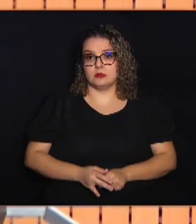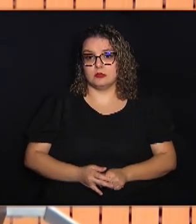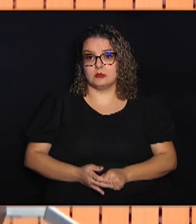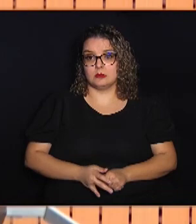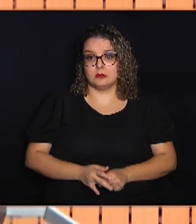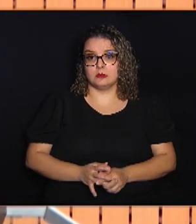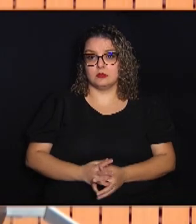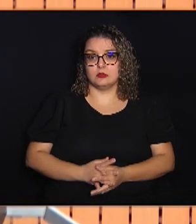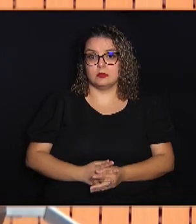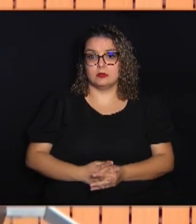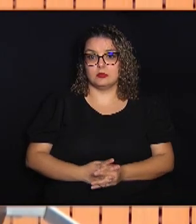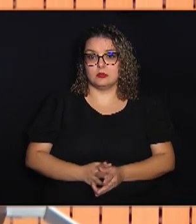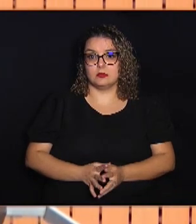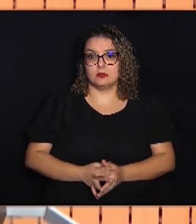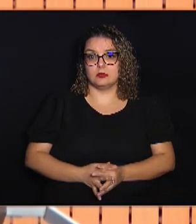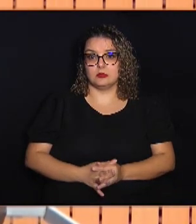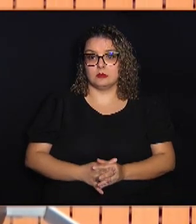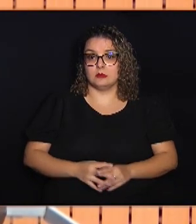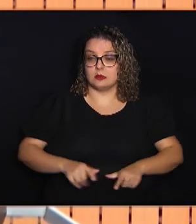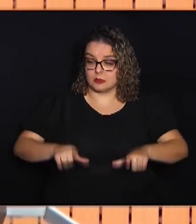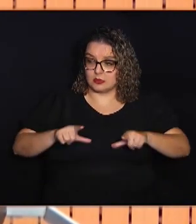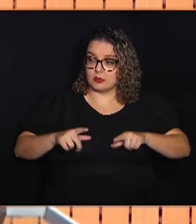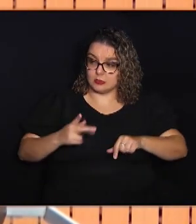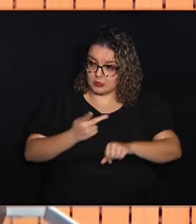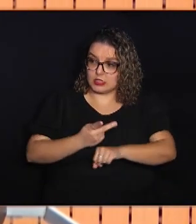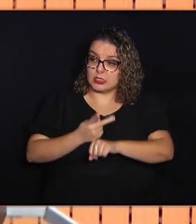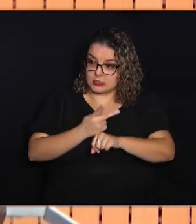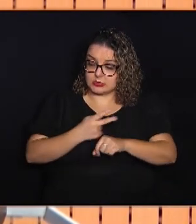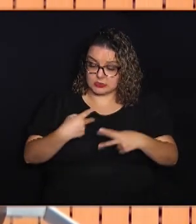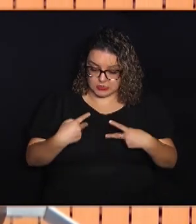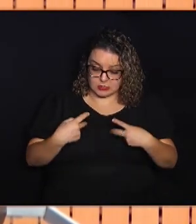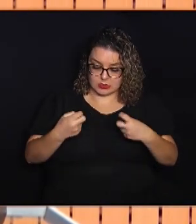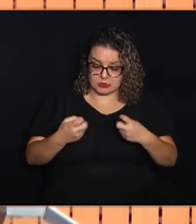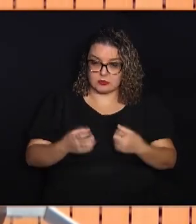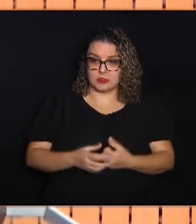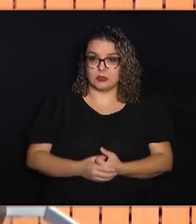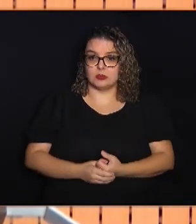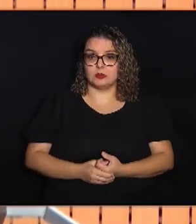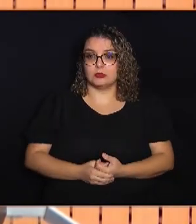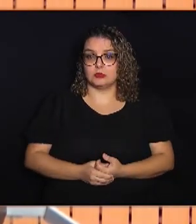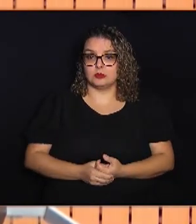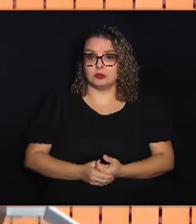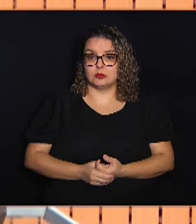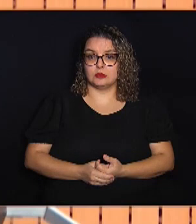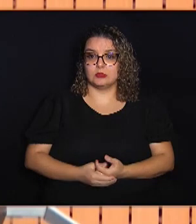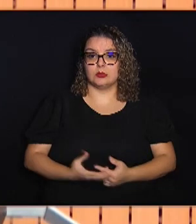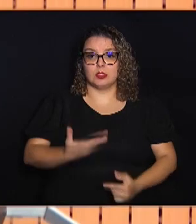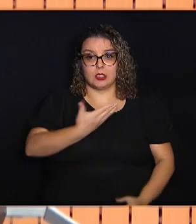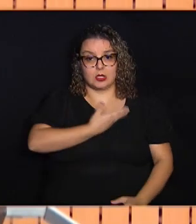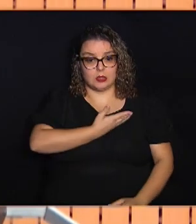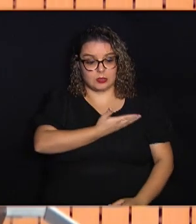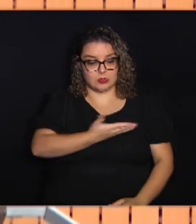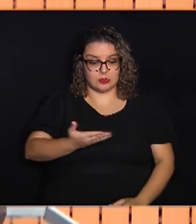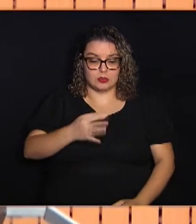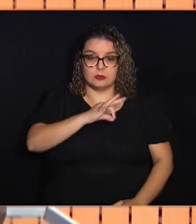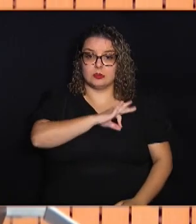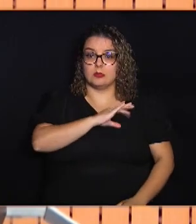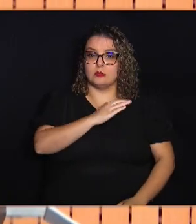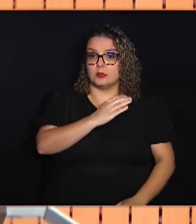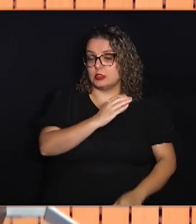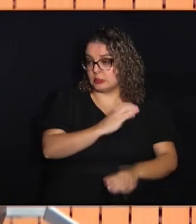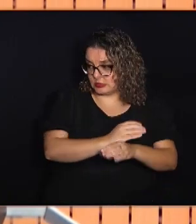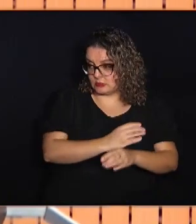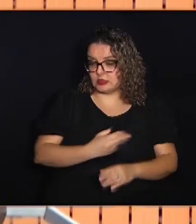estender esse prêmio, esse reconhecimento aos meus colegas da Polícia Civil que estão